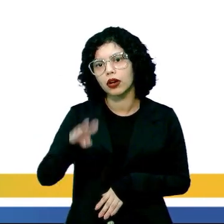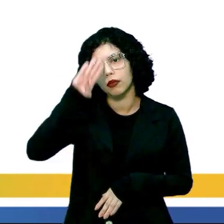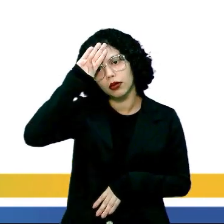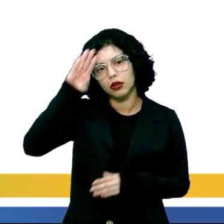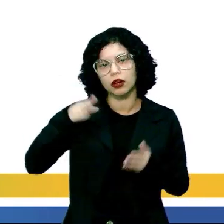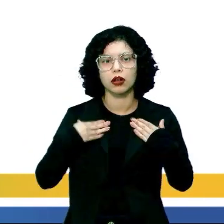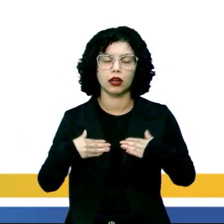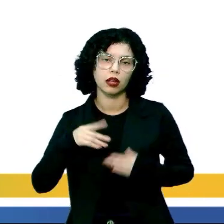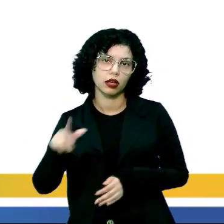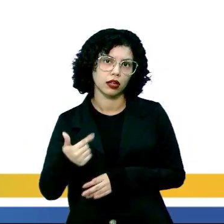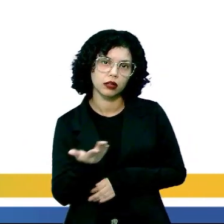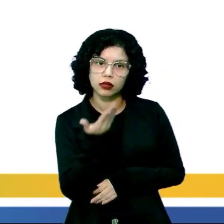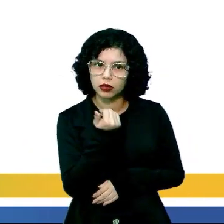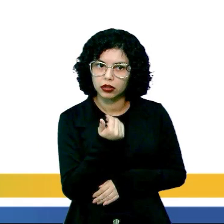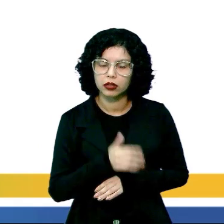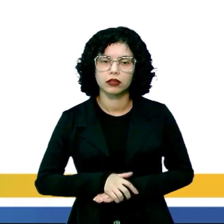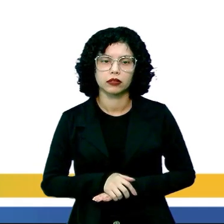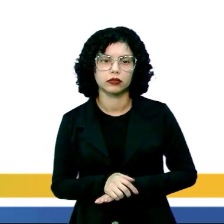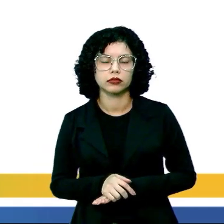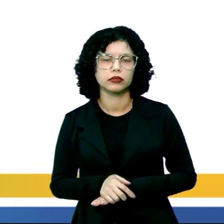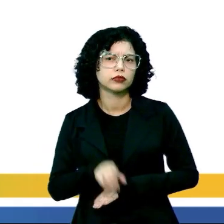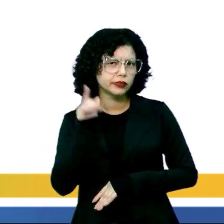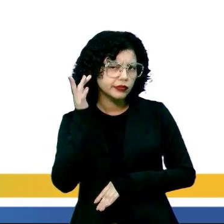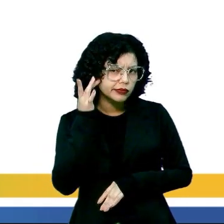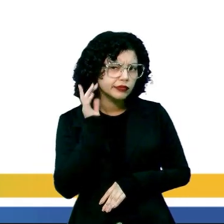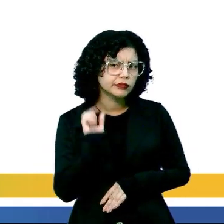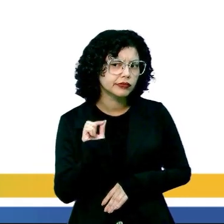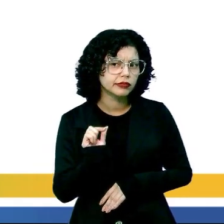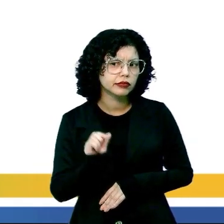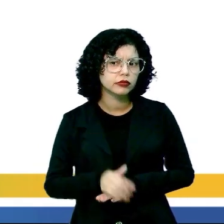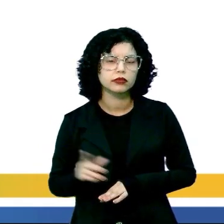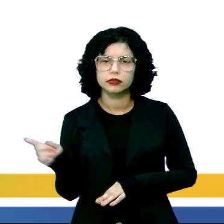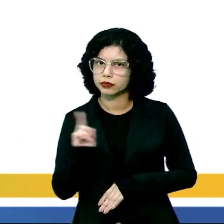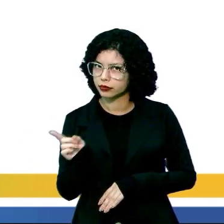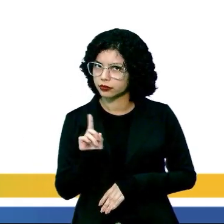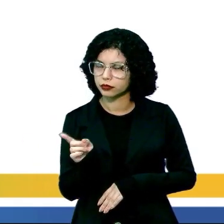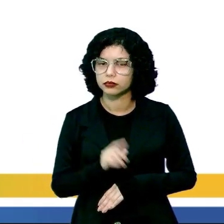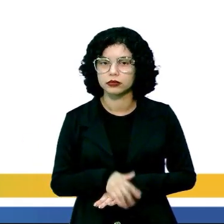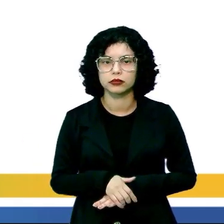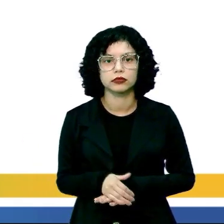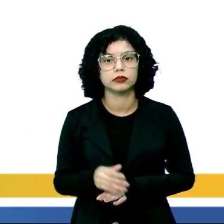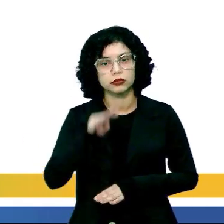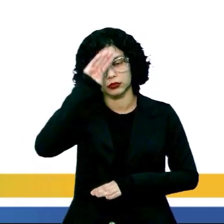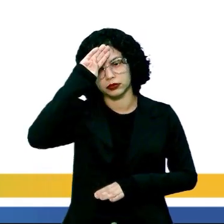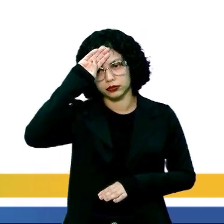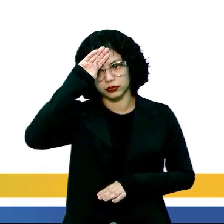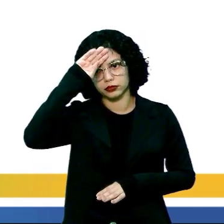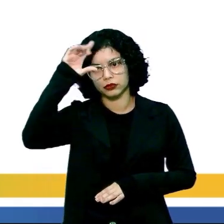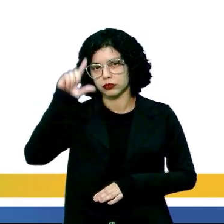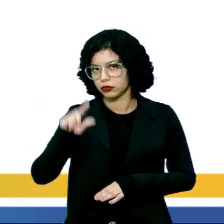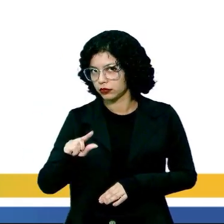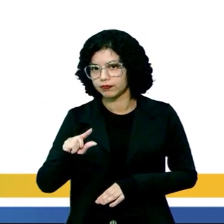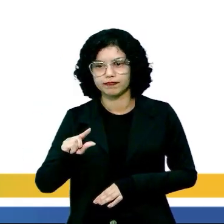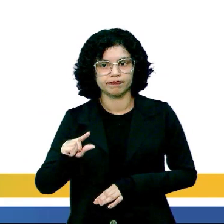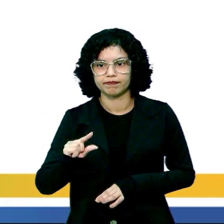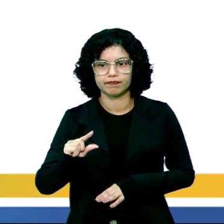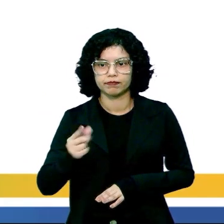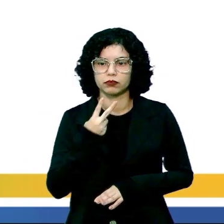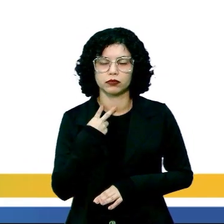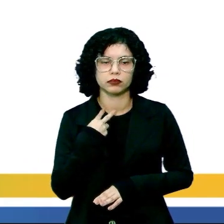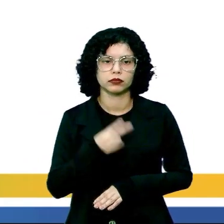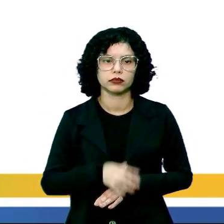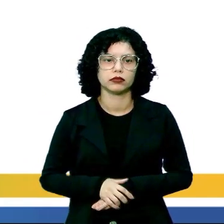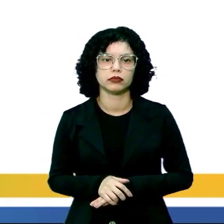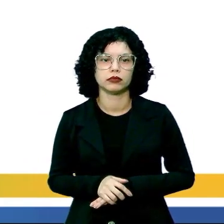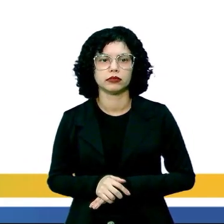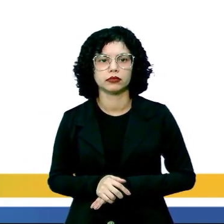temperatura corporal após a refeição? O que é que vocês acham? Eu acho que não, né, pessoal? A temperatura ela não vai variar